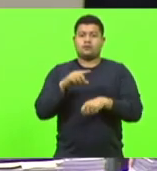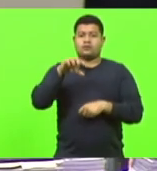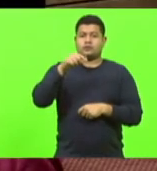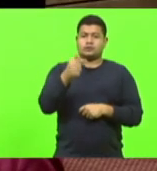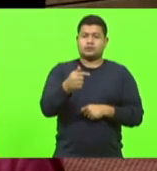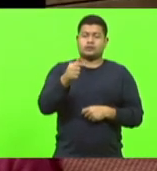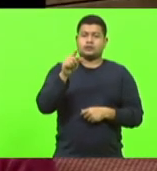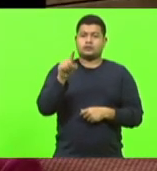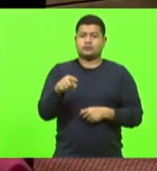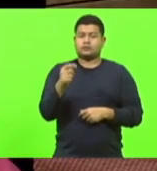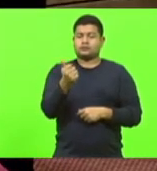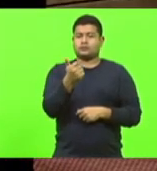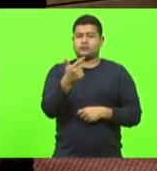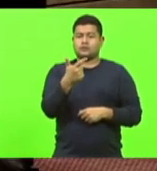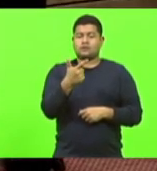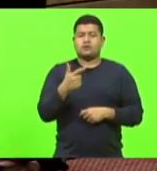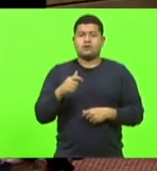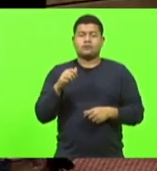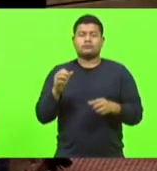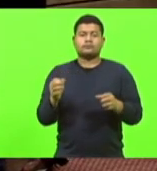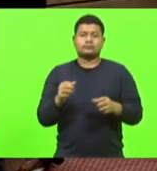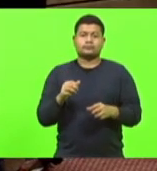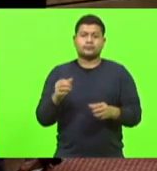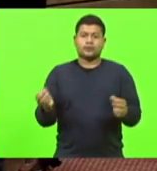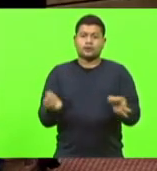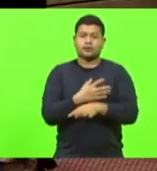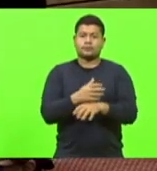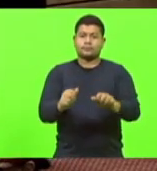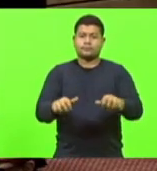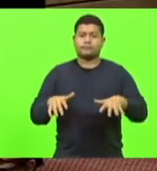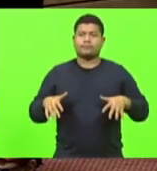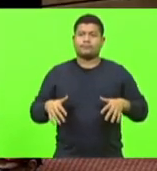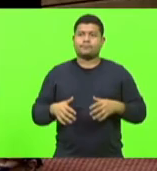19:12 está encerrada a presente sessão